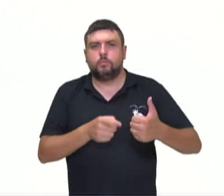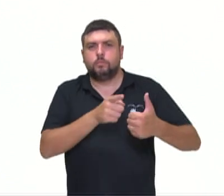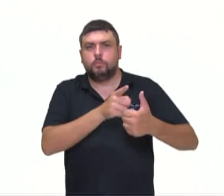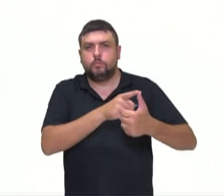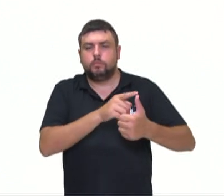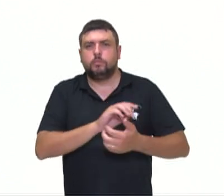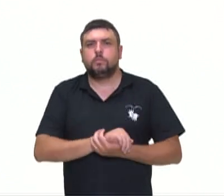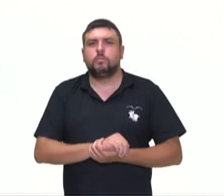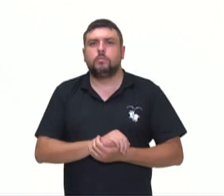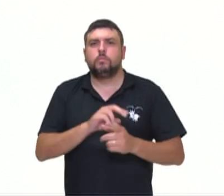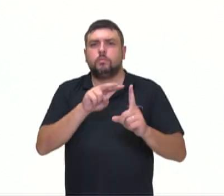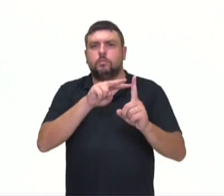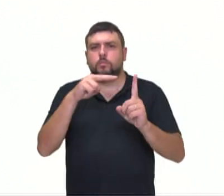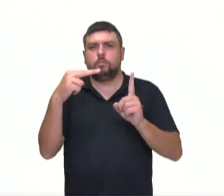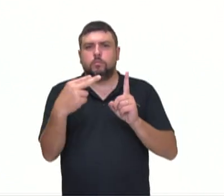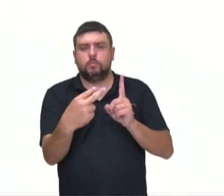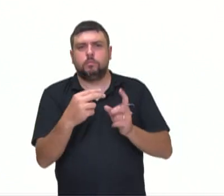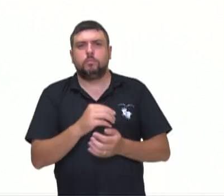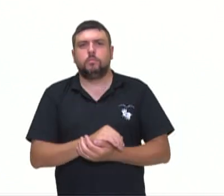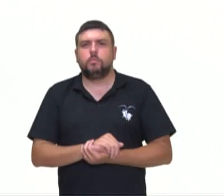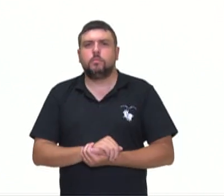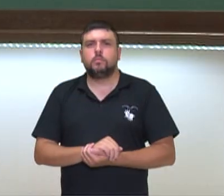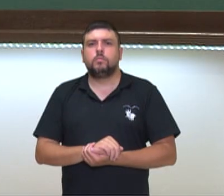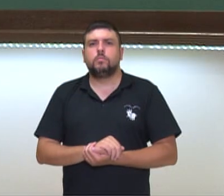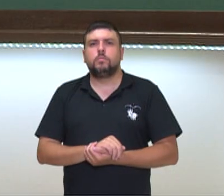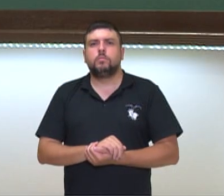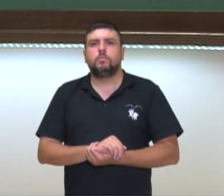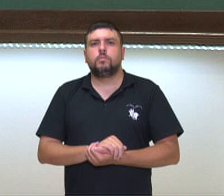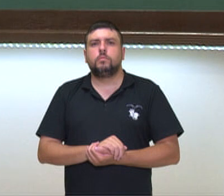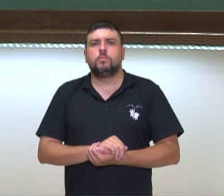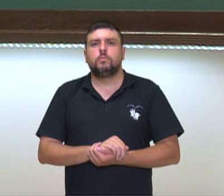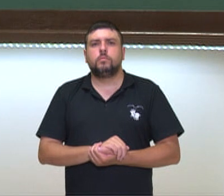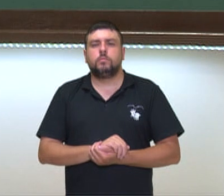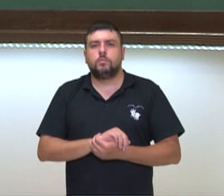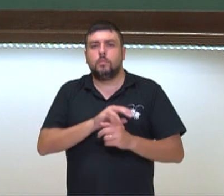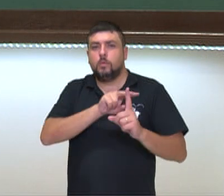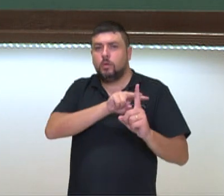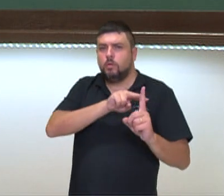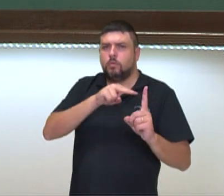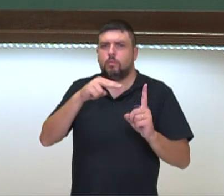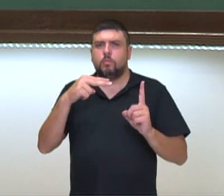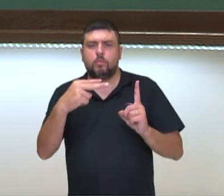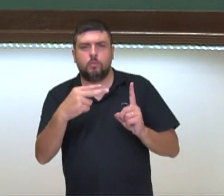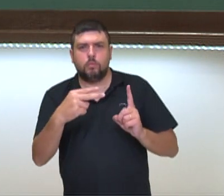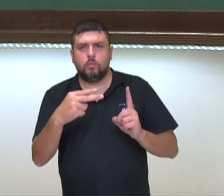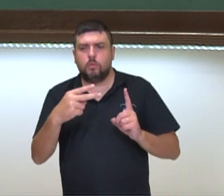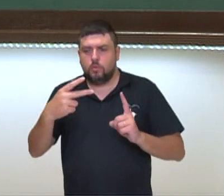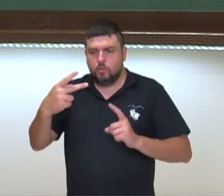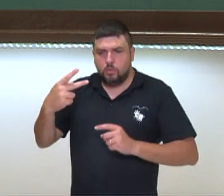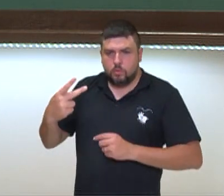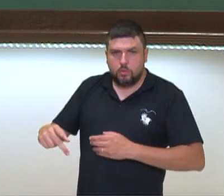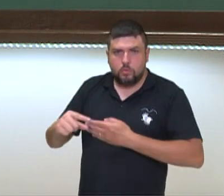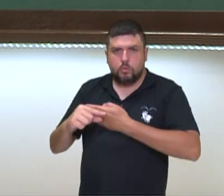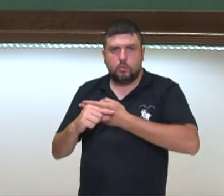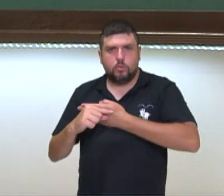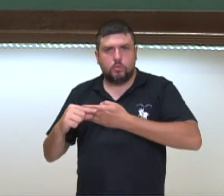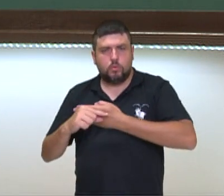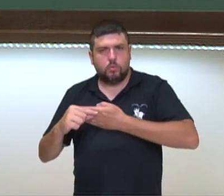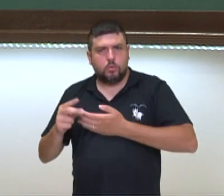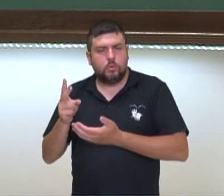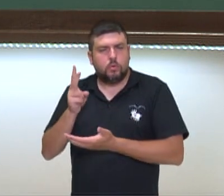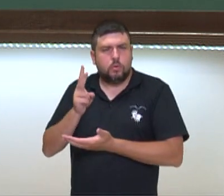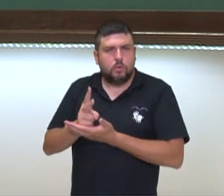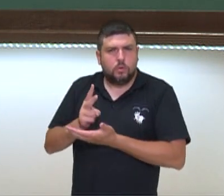o ponto de vista. Então, ponto de vista do autor, né, que é sempre em terceira